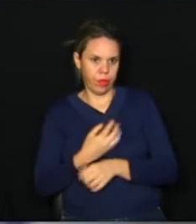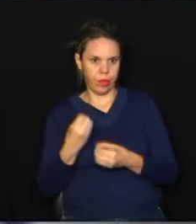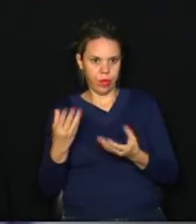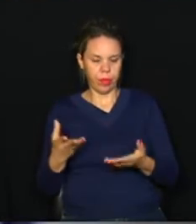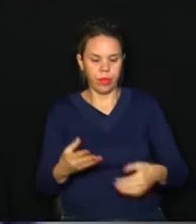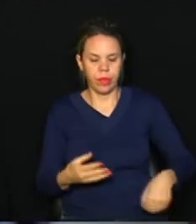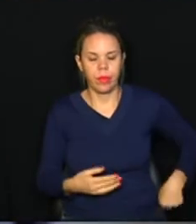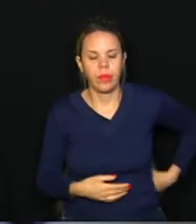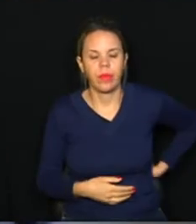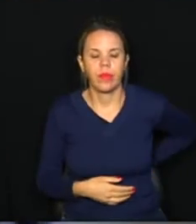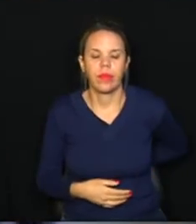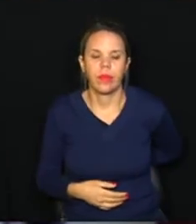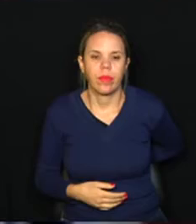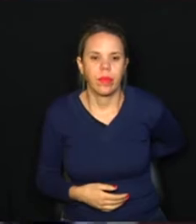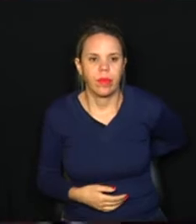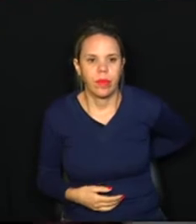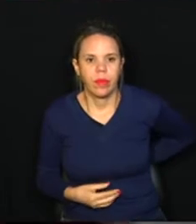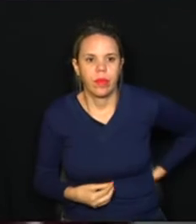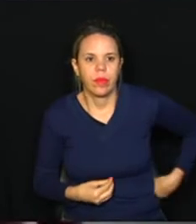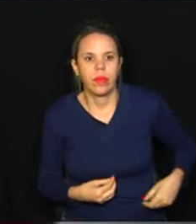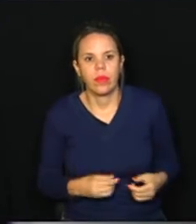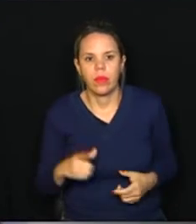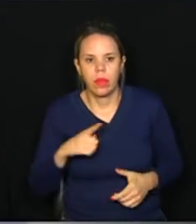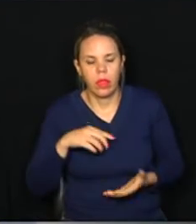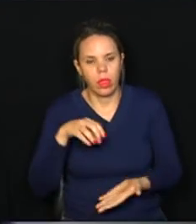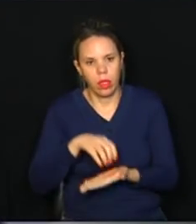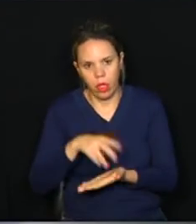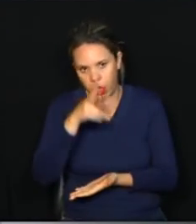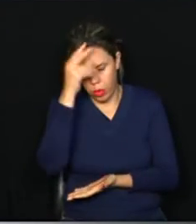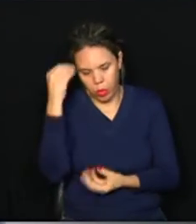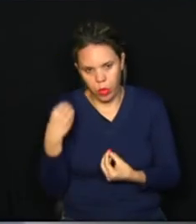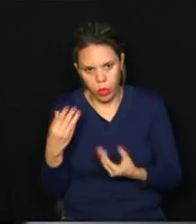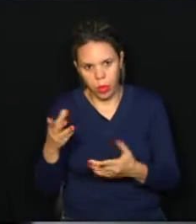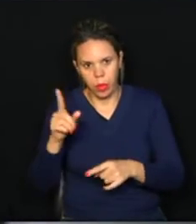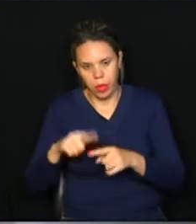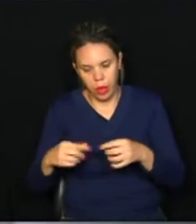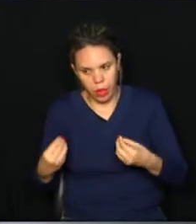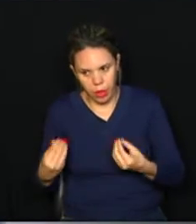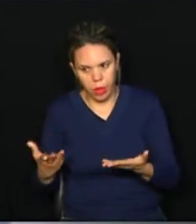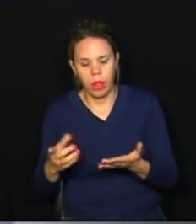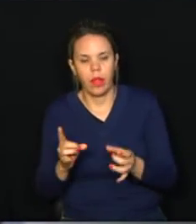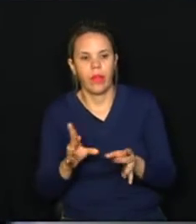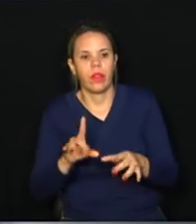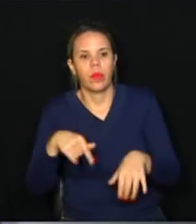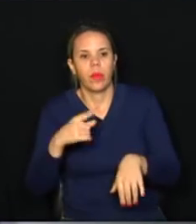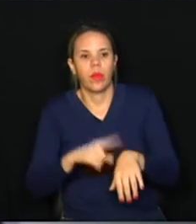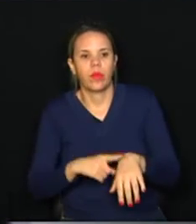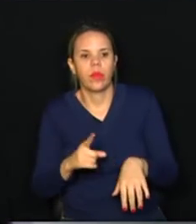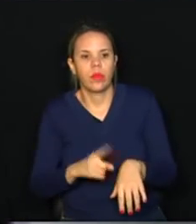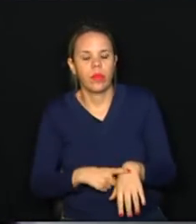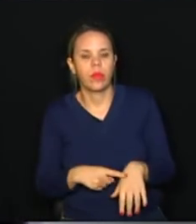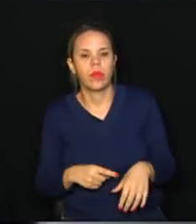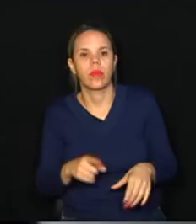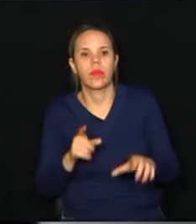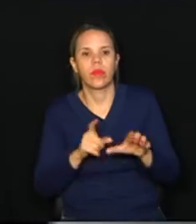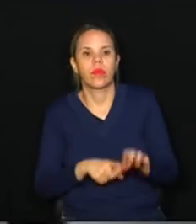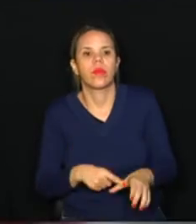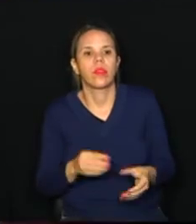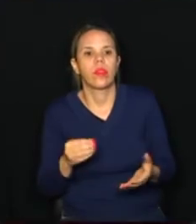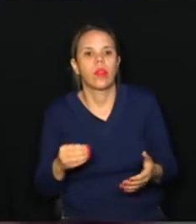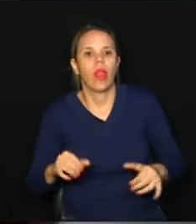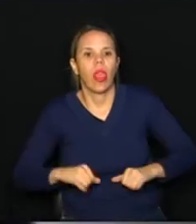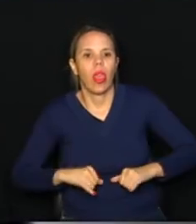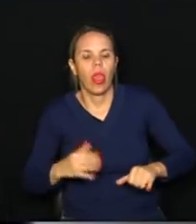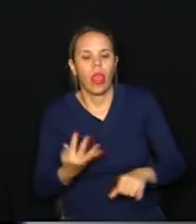cedendo o seu potencial público, seus bens, chega um momento que você fica depauperado,